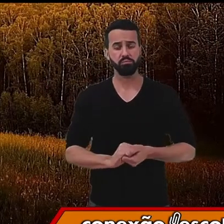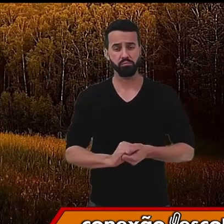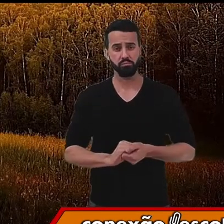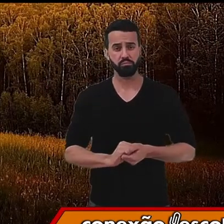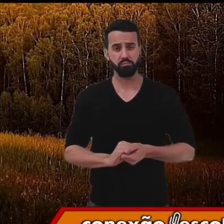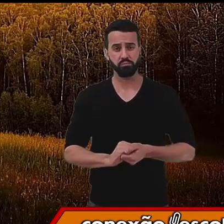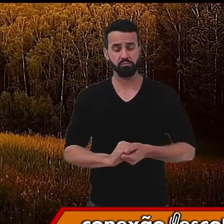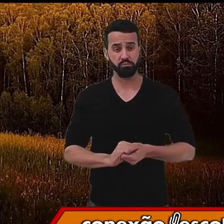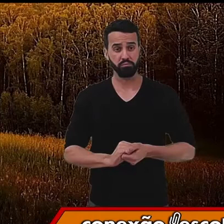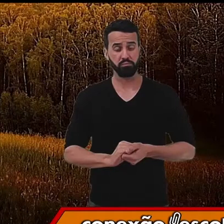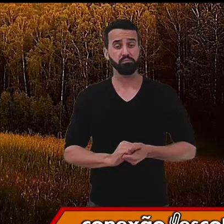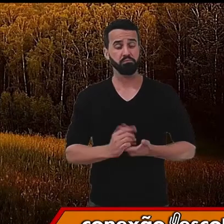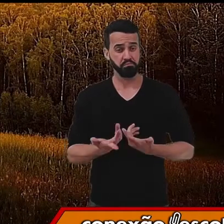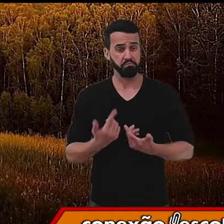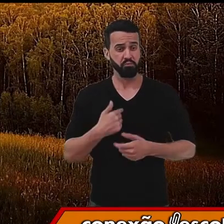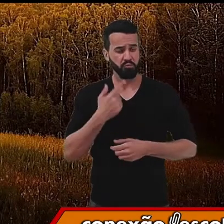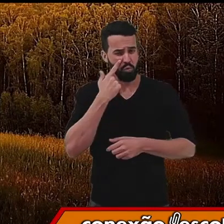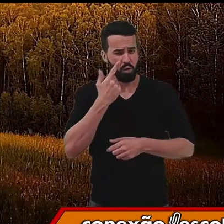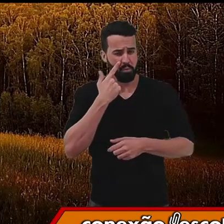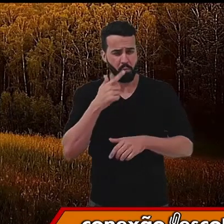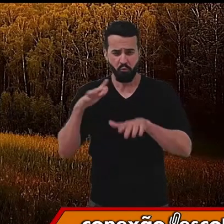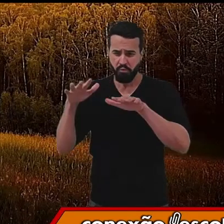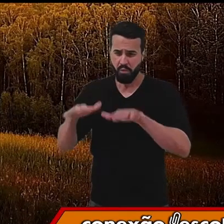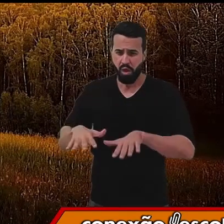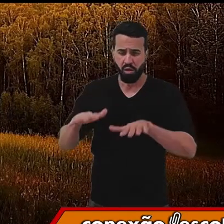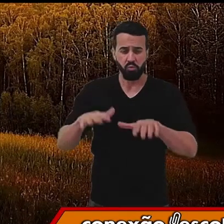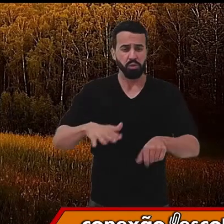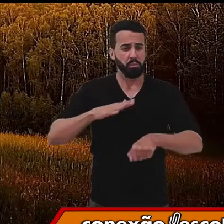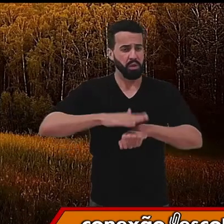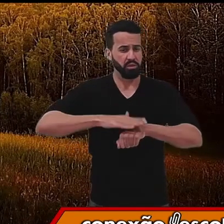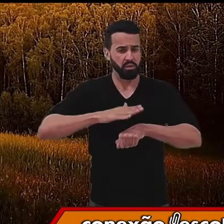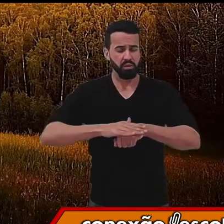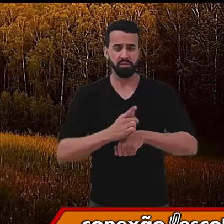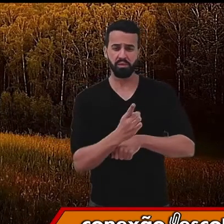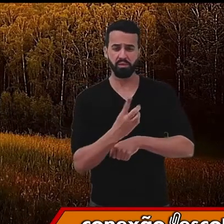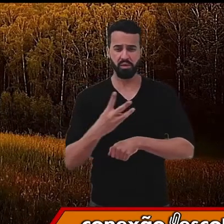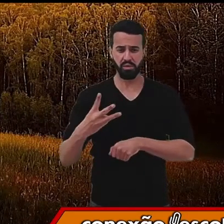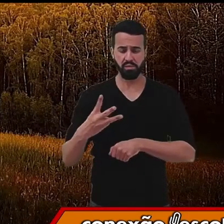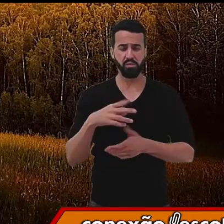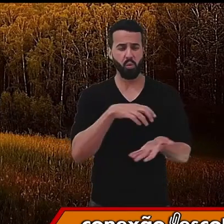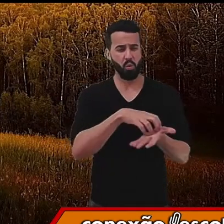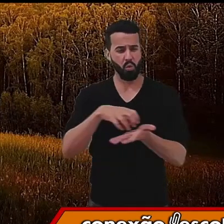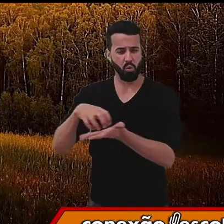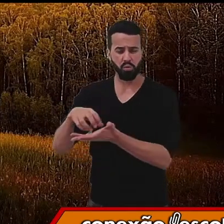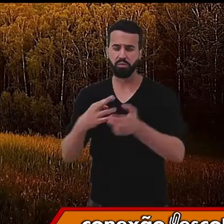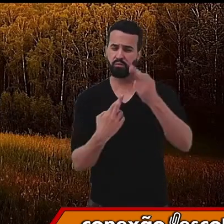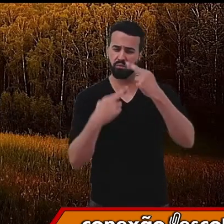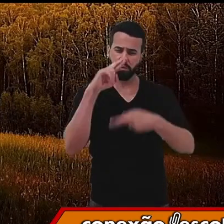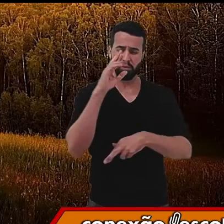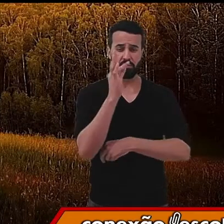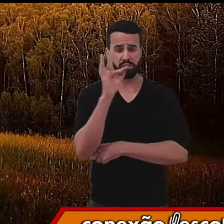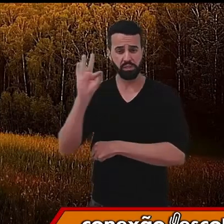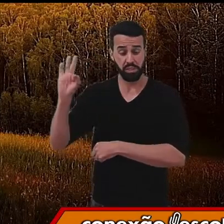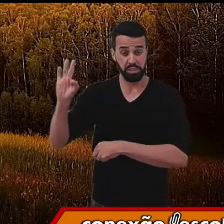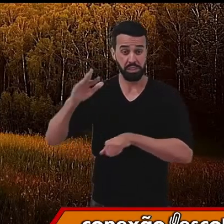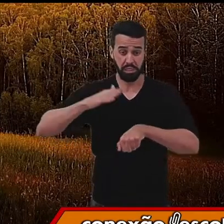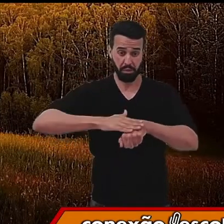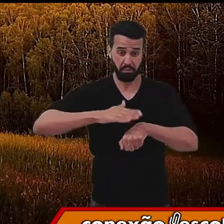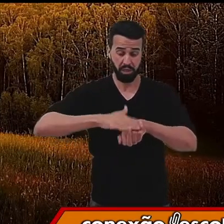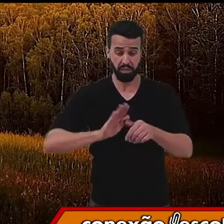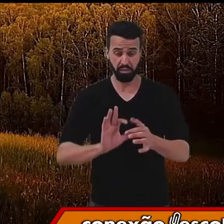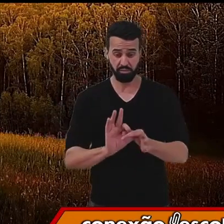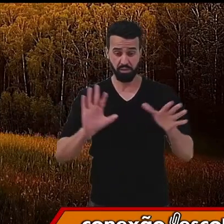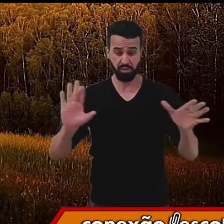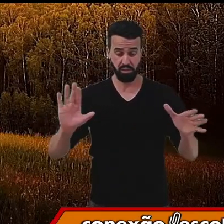na esteira dos grandes movimentos, né? Independência das 13 colônias, Revolução Francesa, independência do